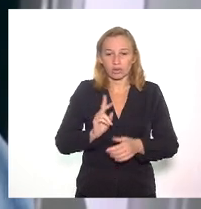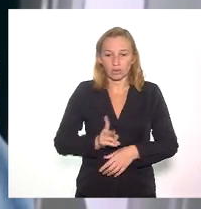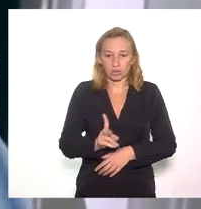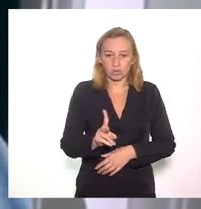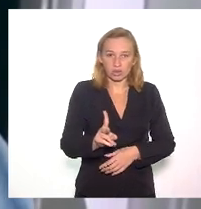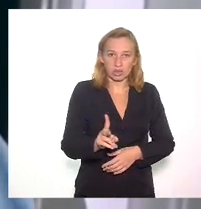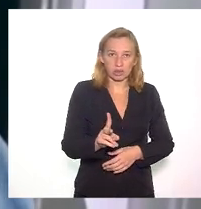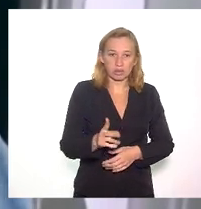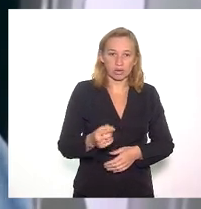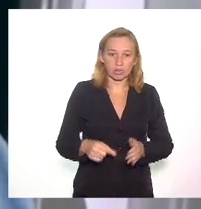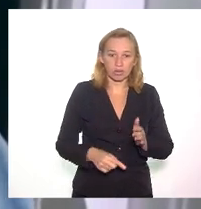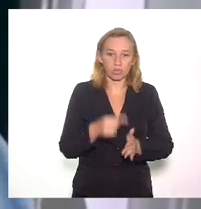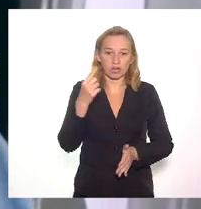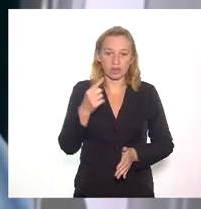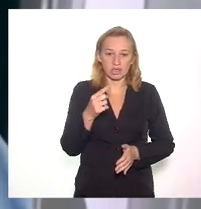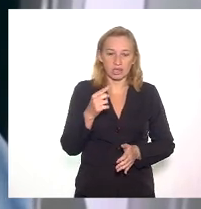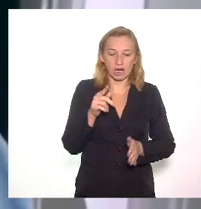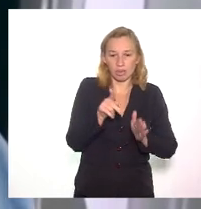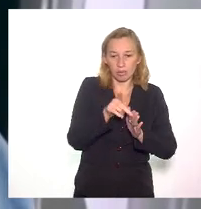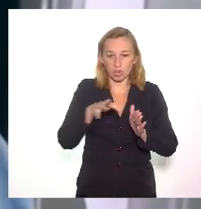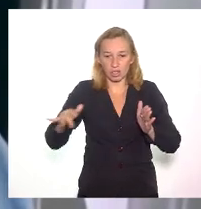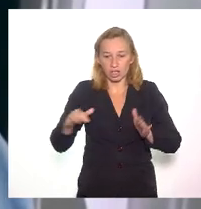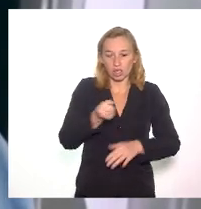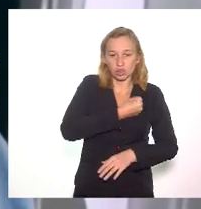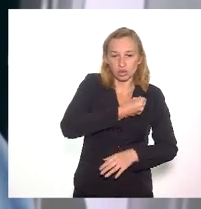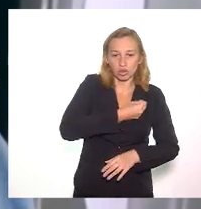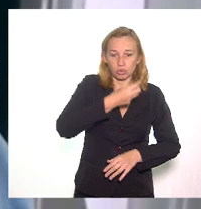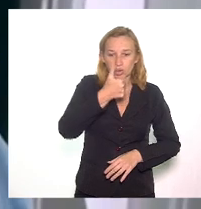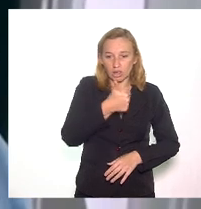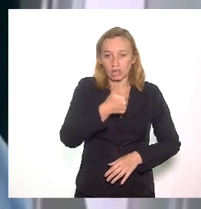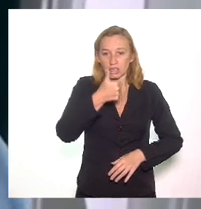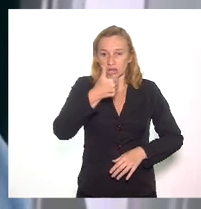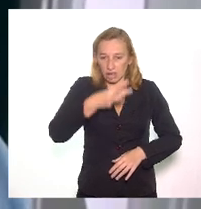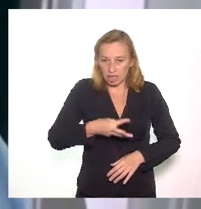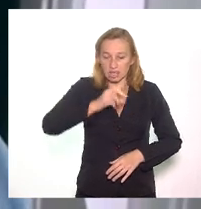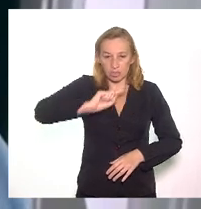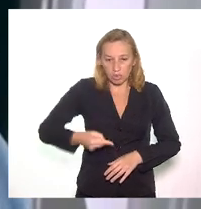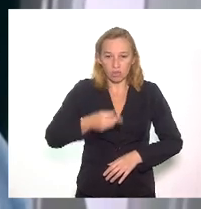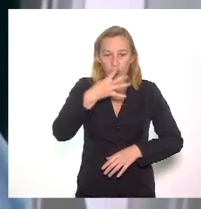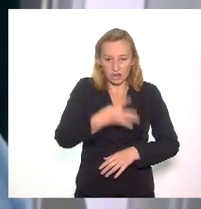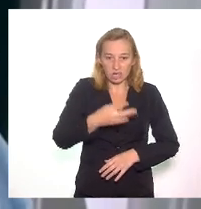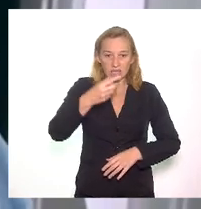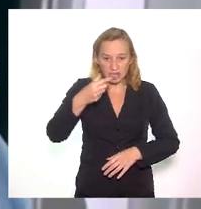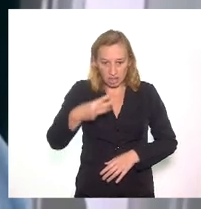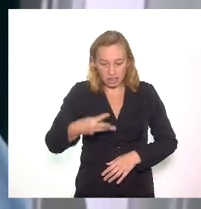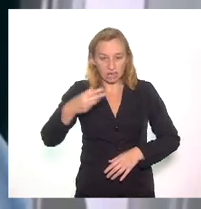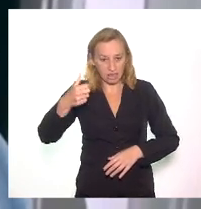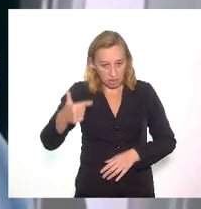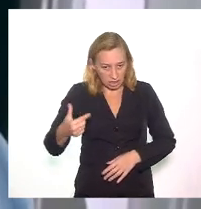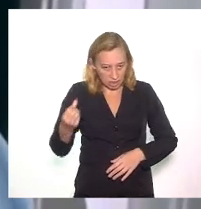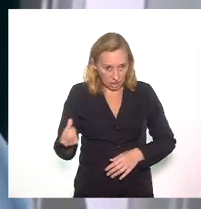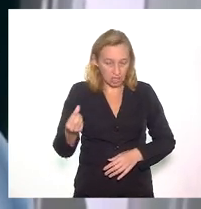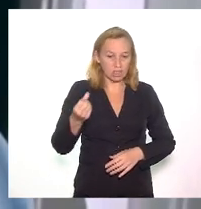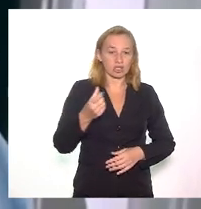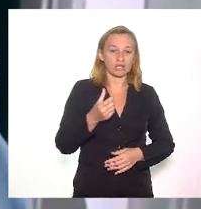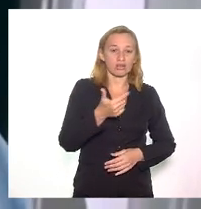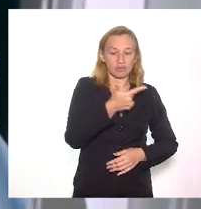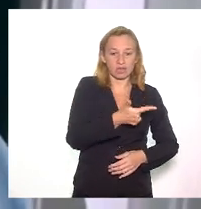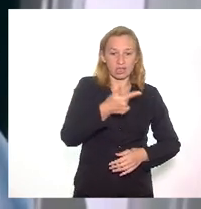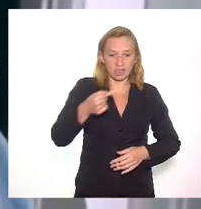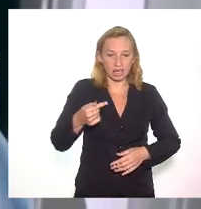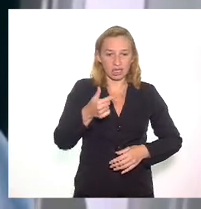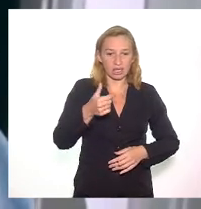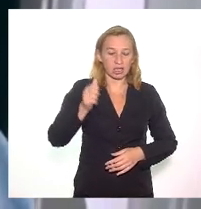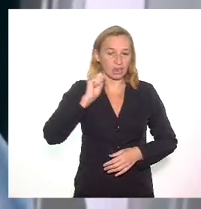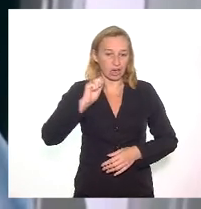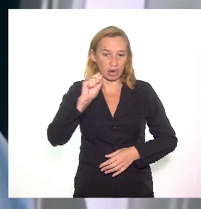tramitação, uma vez que a portaria número 13.456 da Polícia Federal, de 27 de agosto de 2020, citada